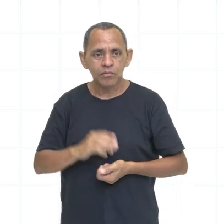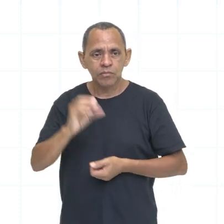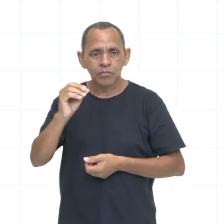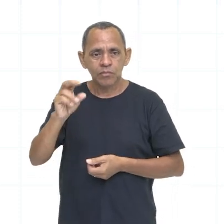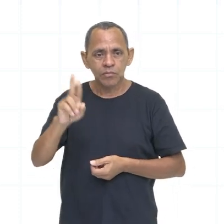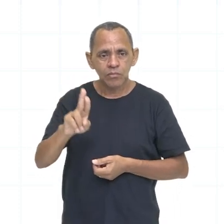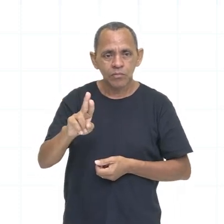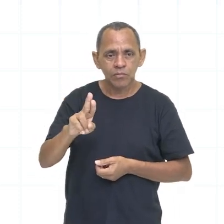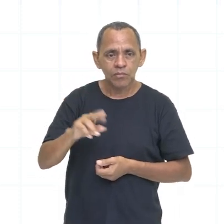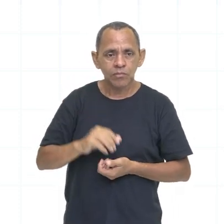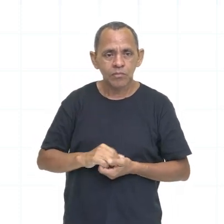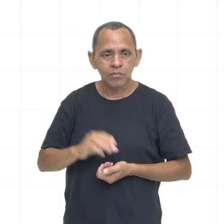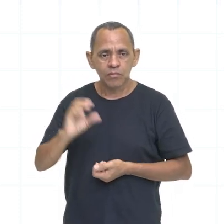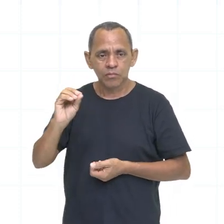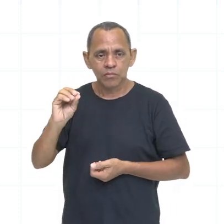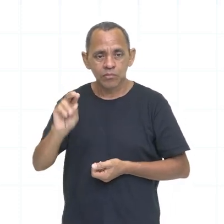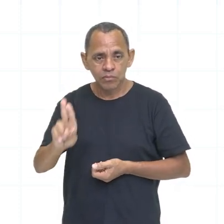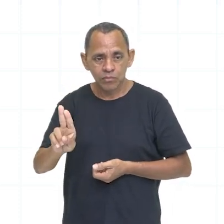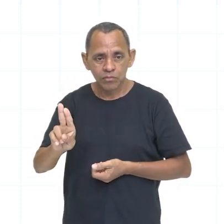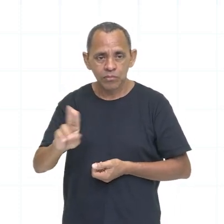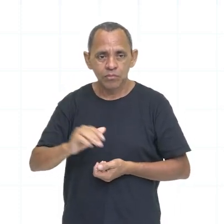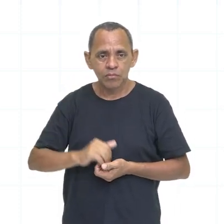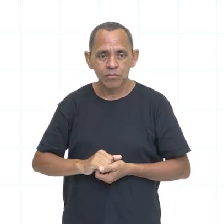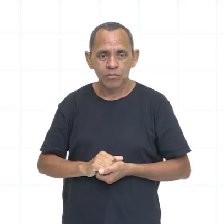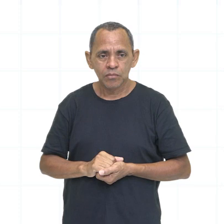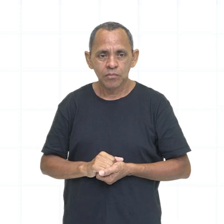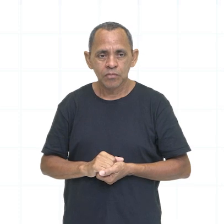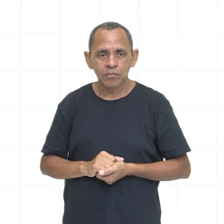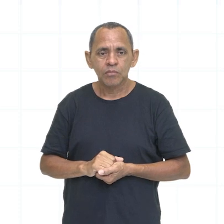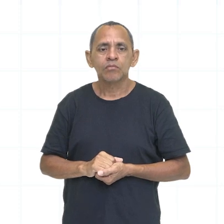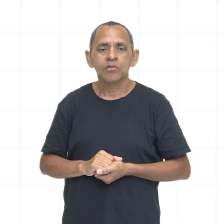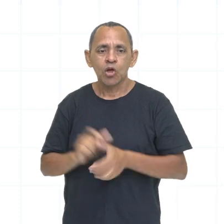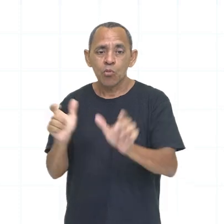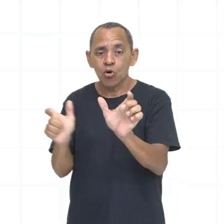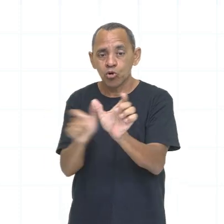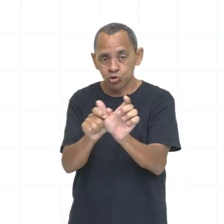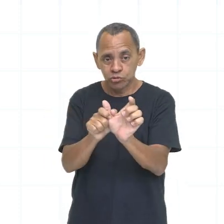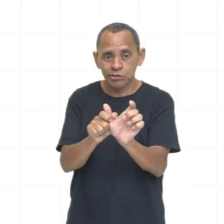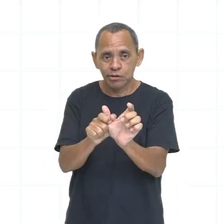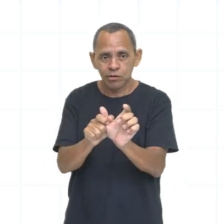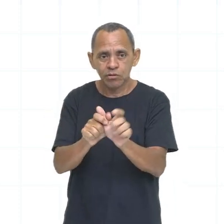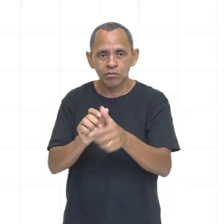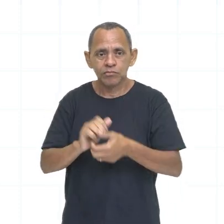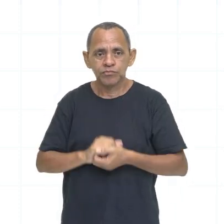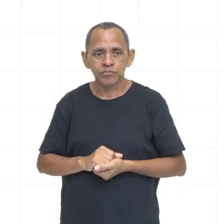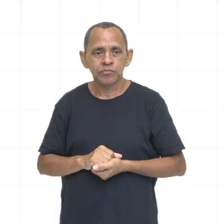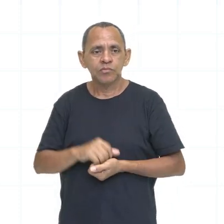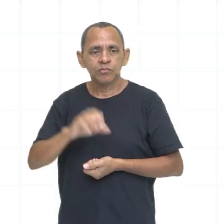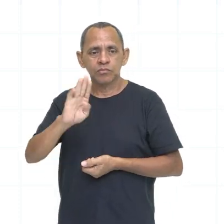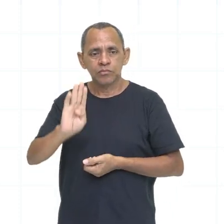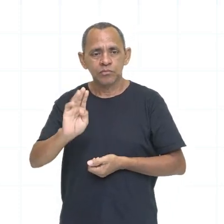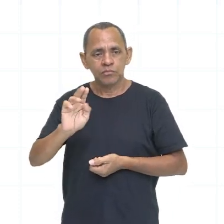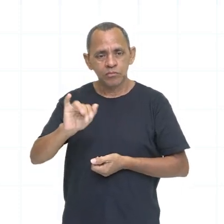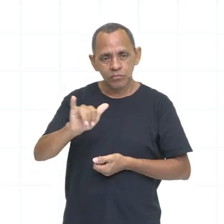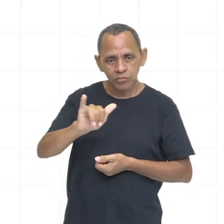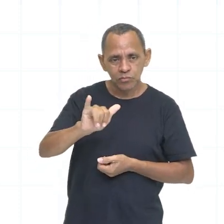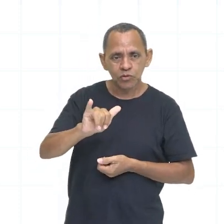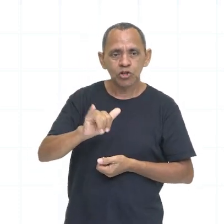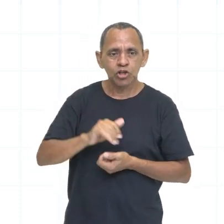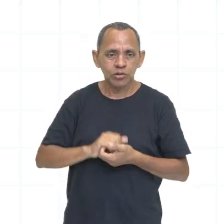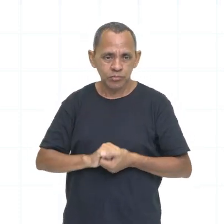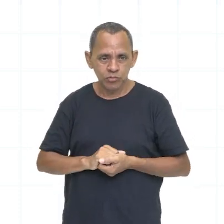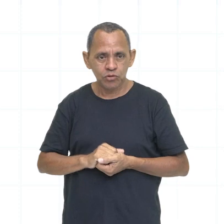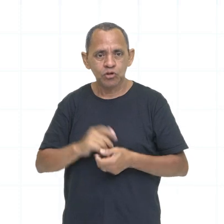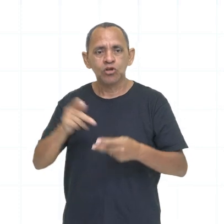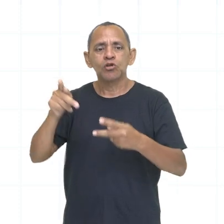significa ou, é uma conjunção, tá? By é uma preposição, tem a